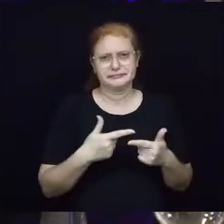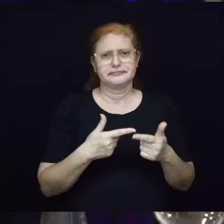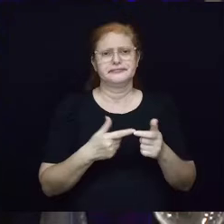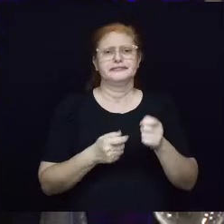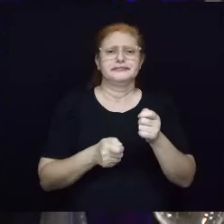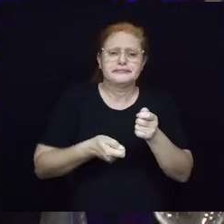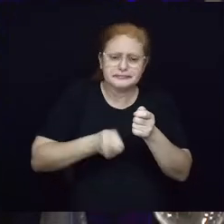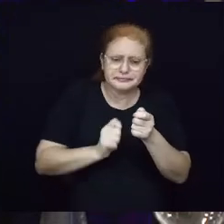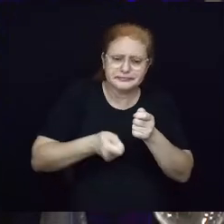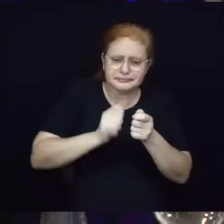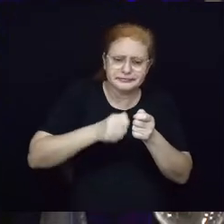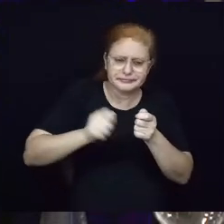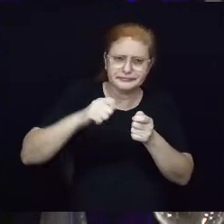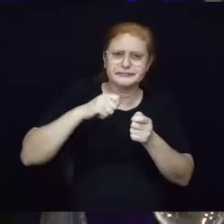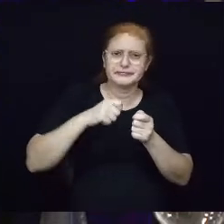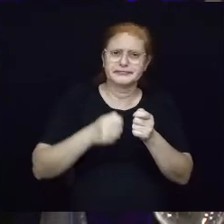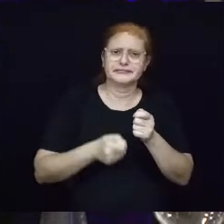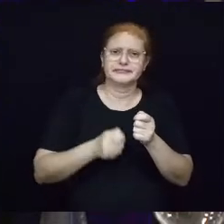escultura.